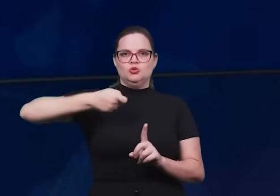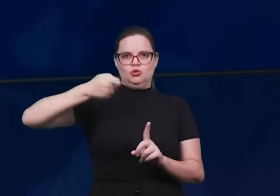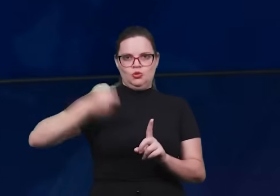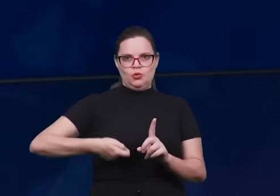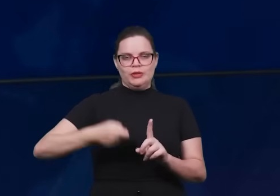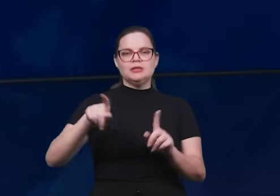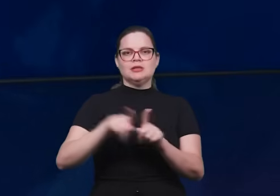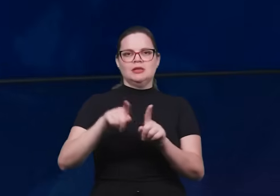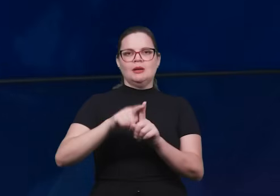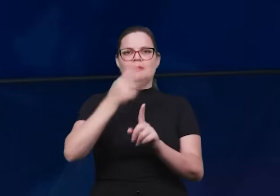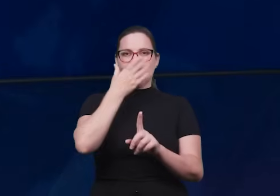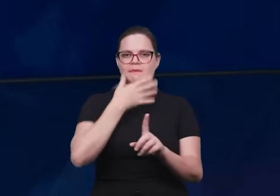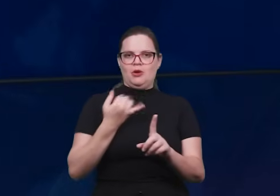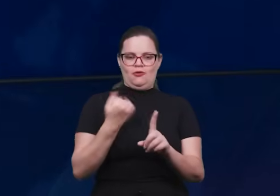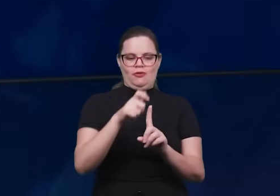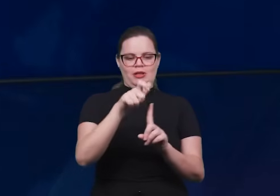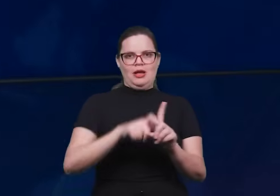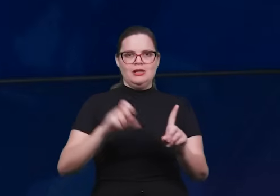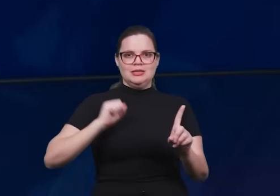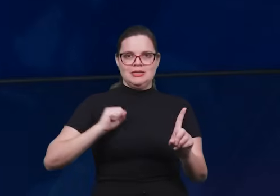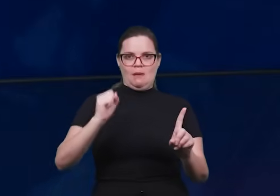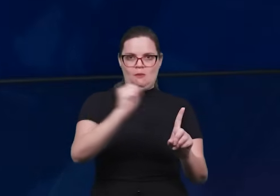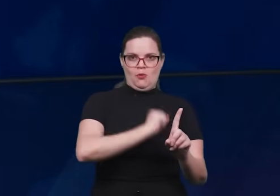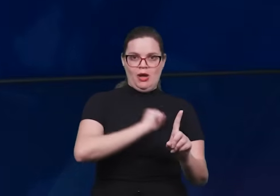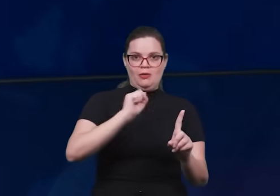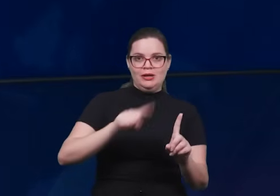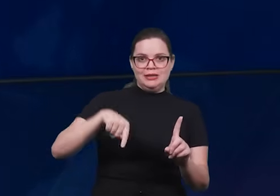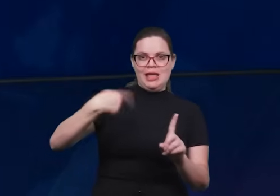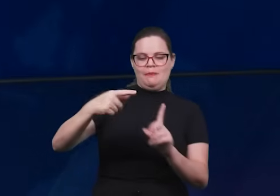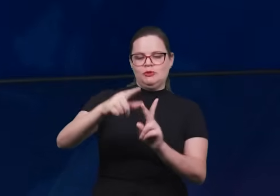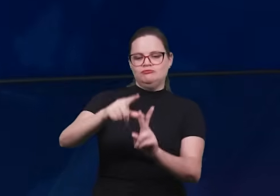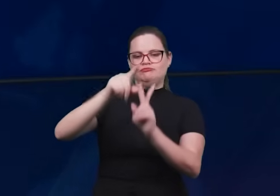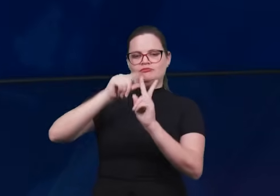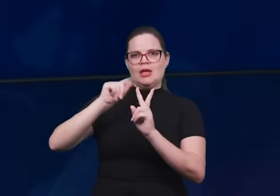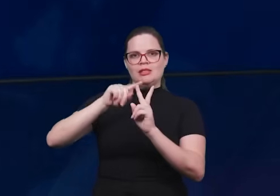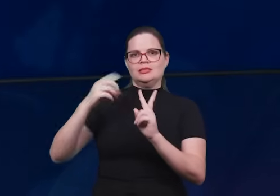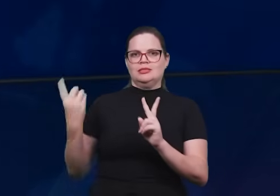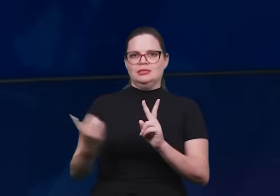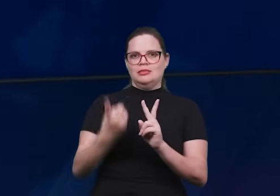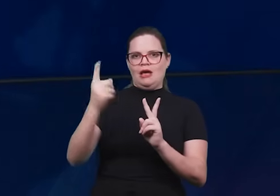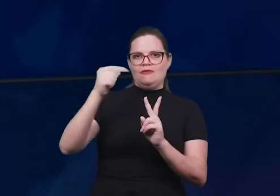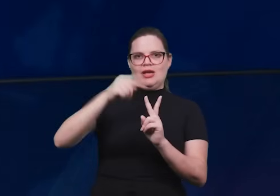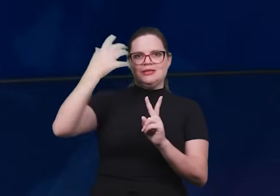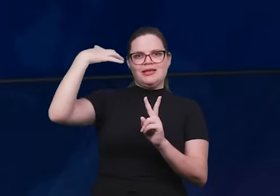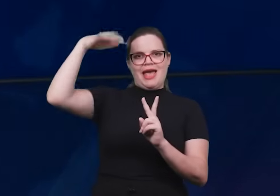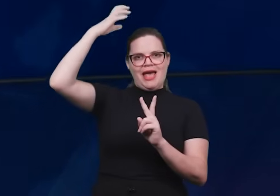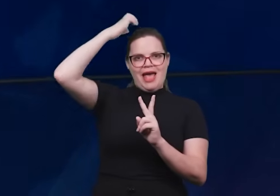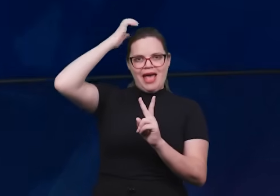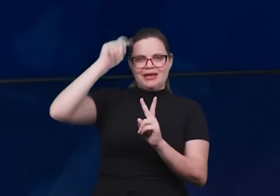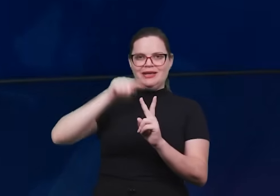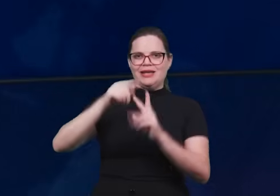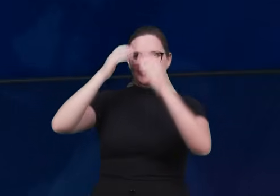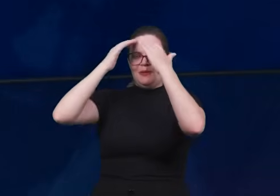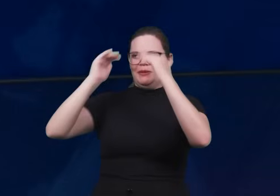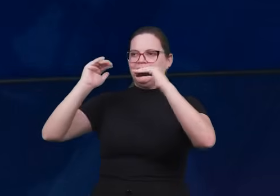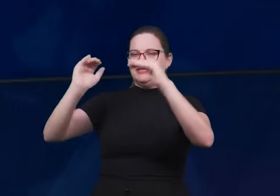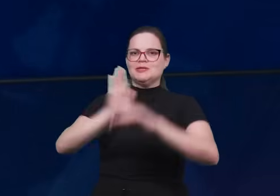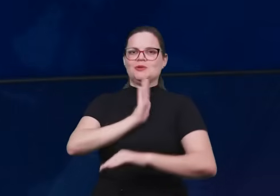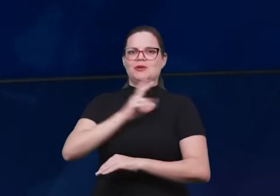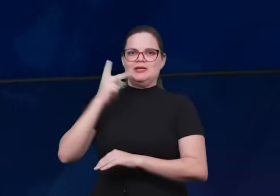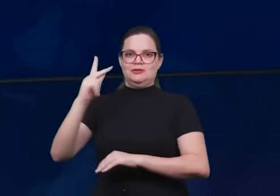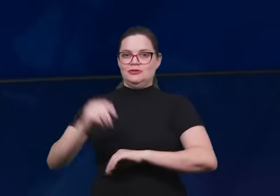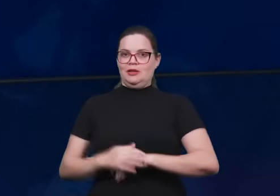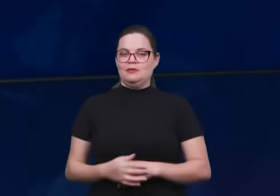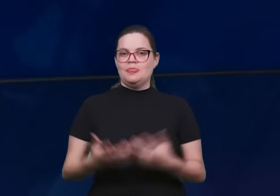reino a um rei segundo o coração do Senhor. O mesmo ocorre hoje. O juiz e profeta enviado